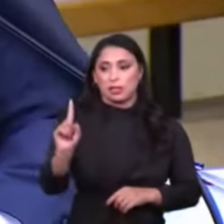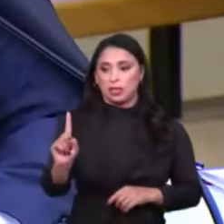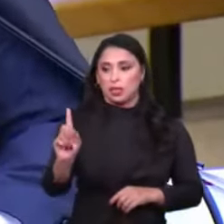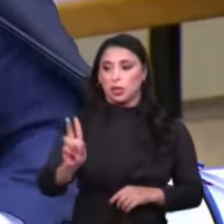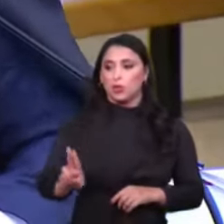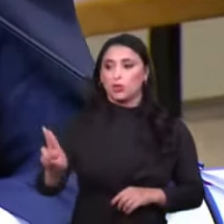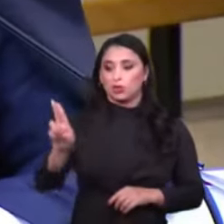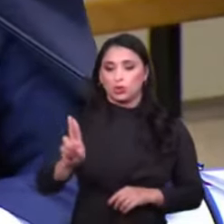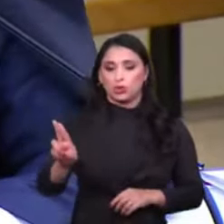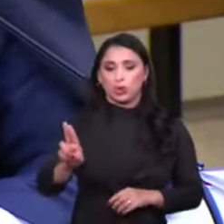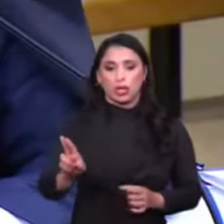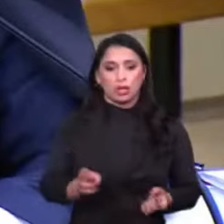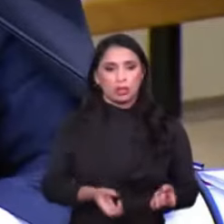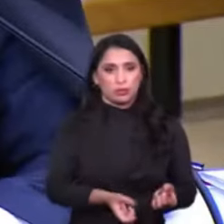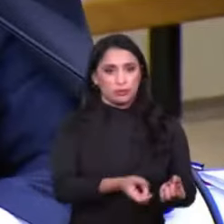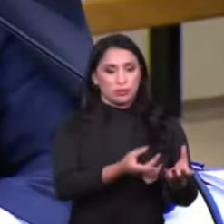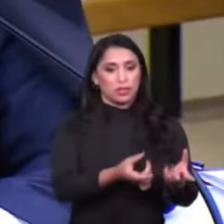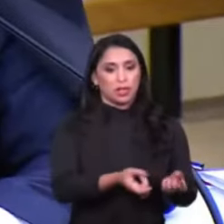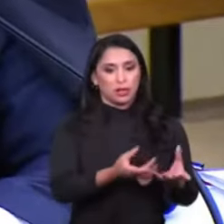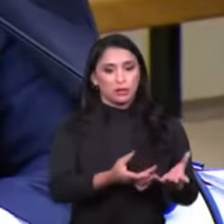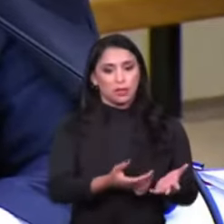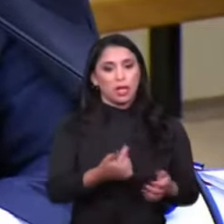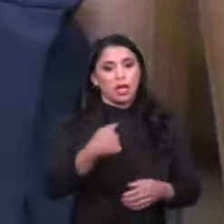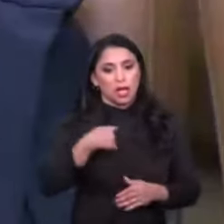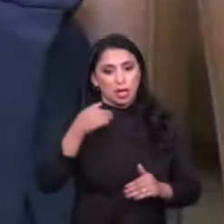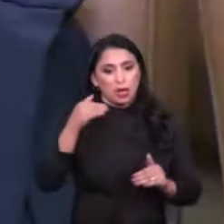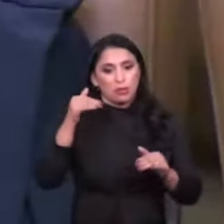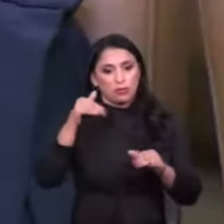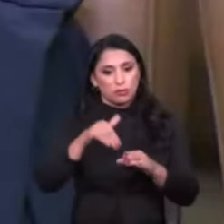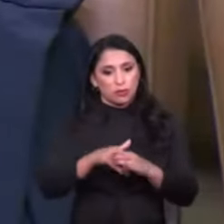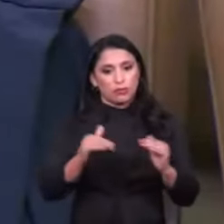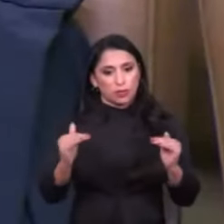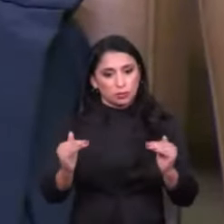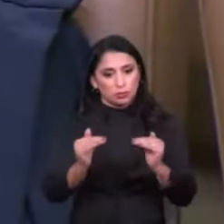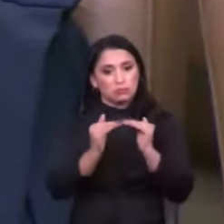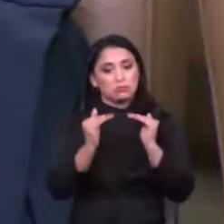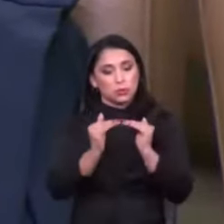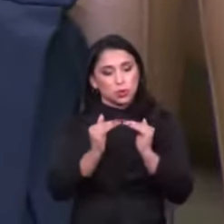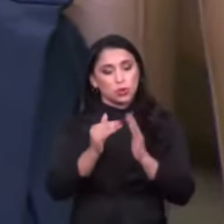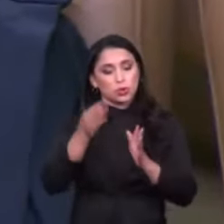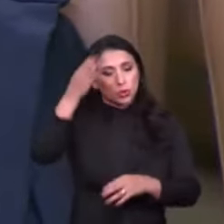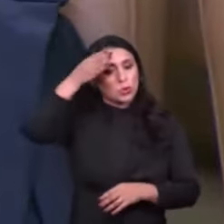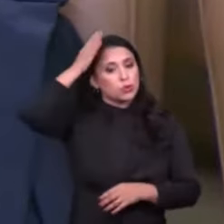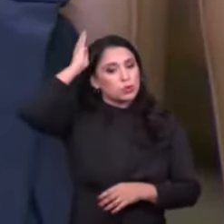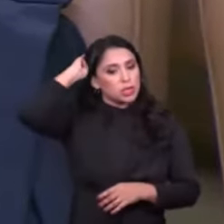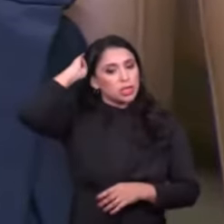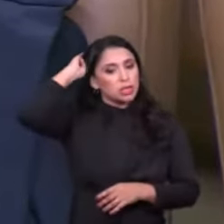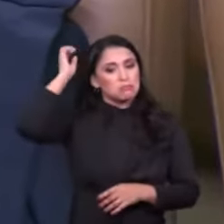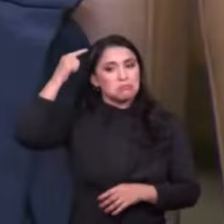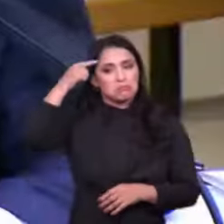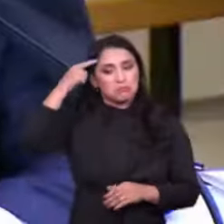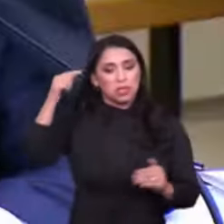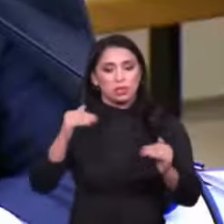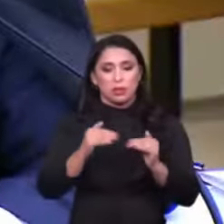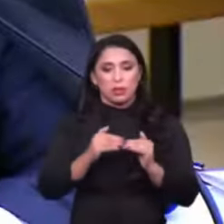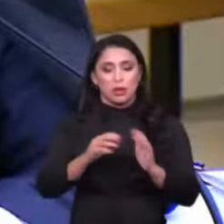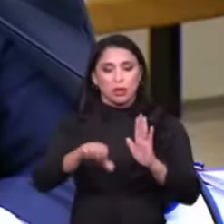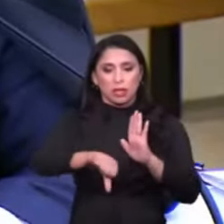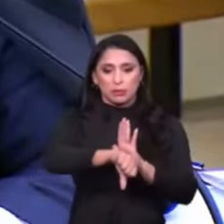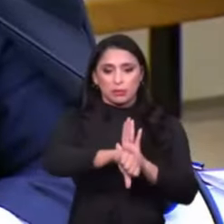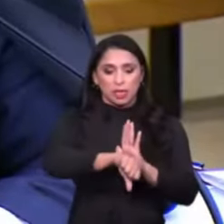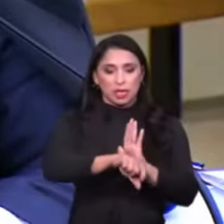Adianto que eu vou seguir essa mesma linha do ministro Cristiano Zanin, de não